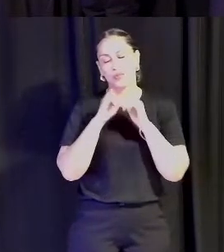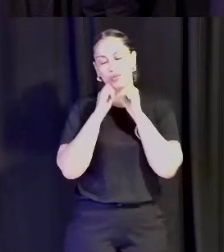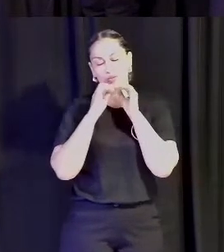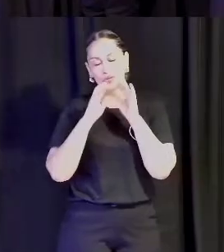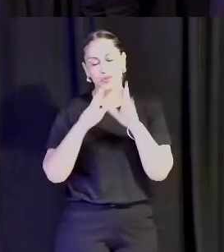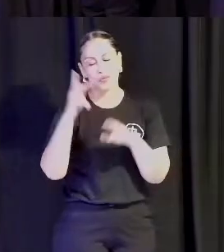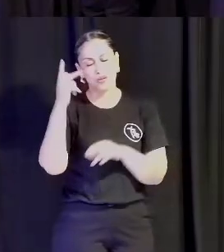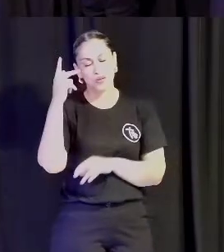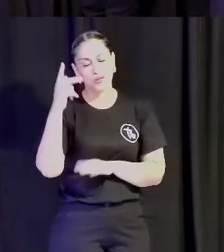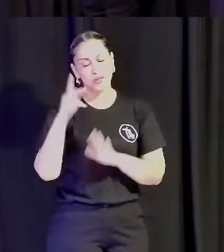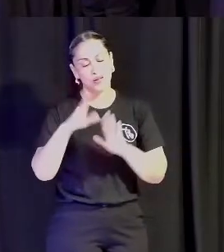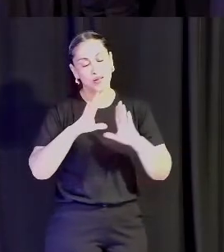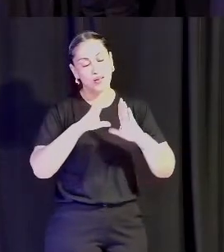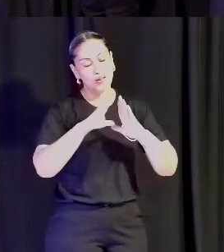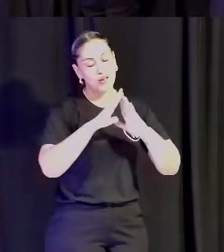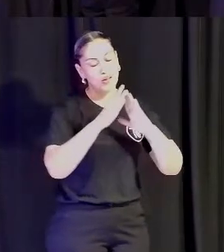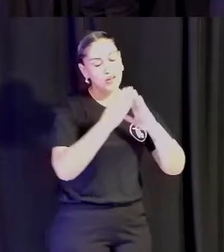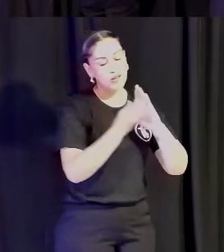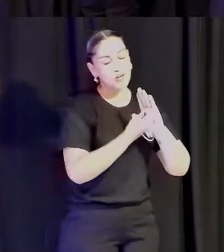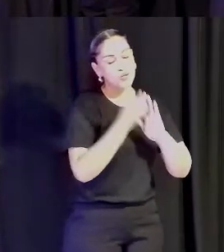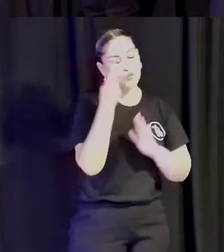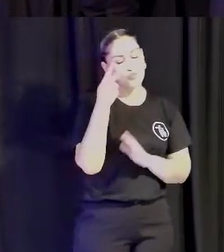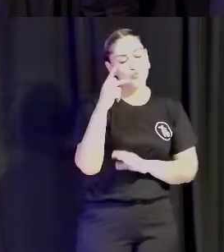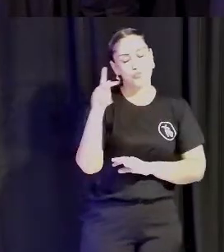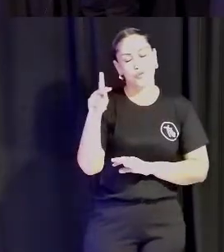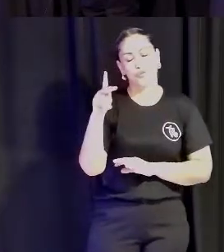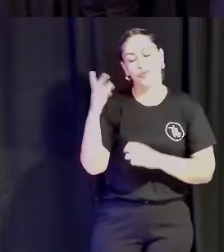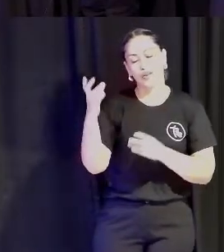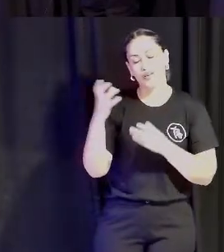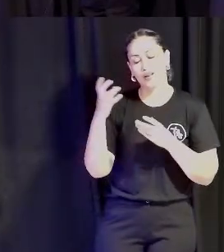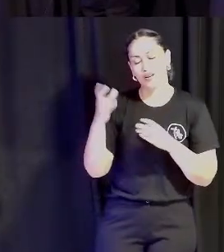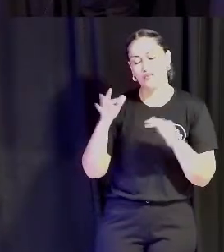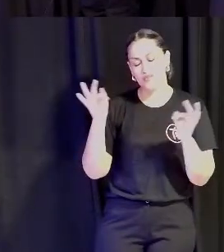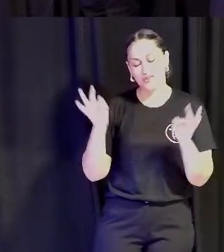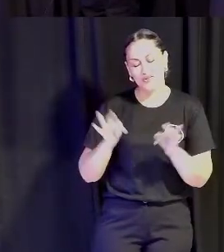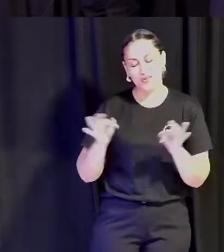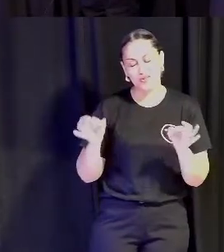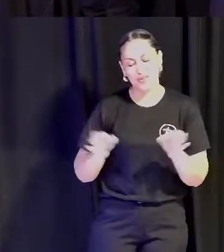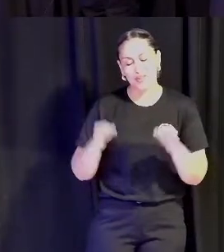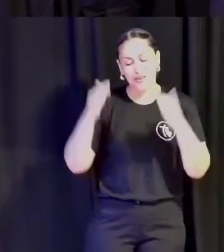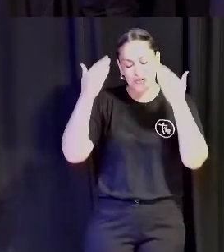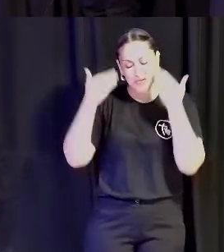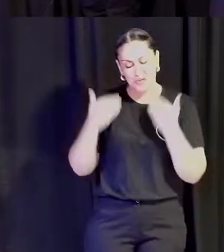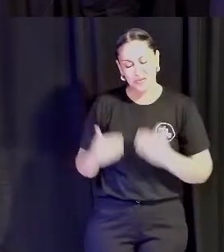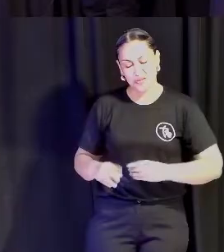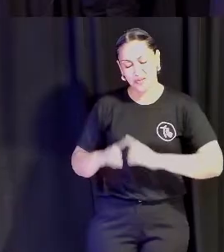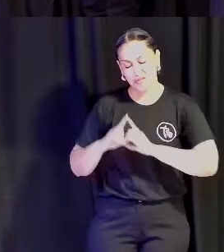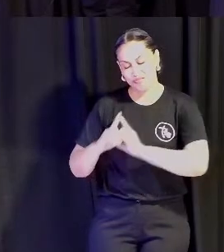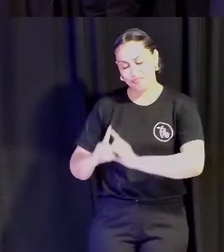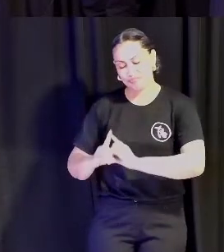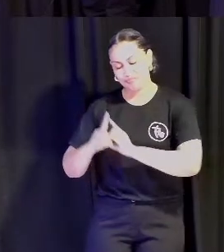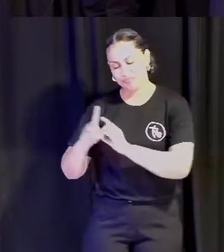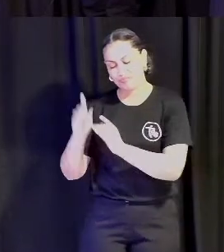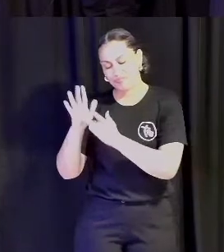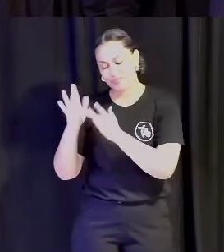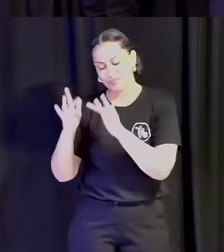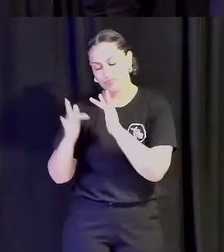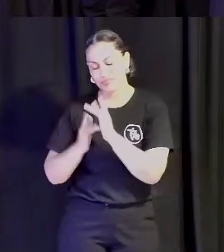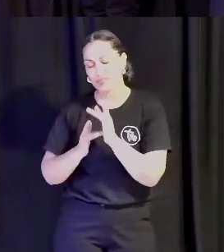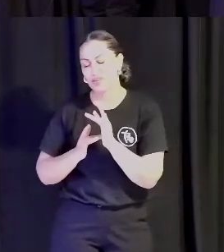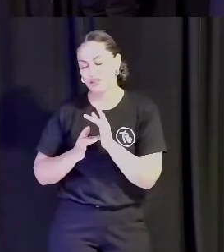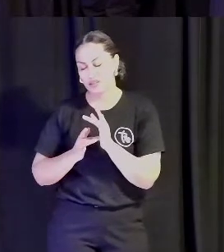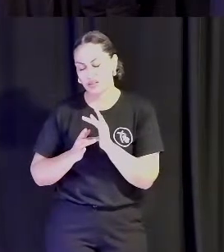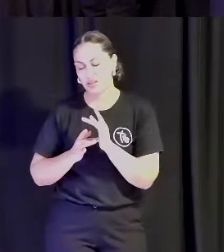igreja. Queremos de fato ser discípulos de Jesus, que ouvem a